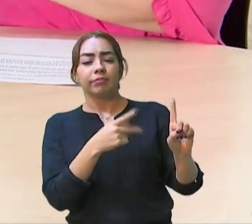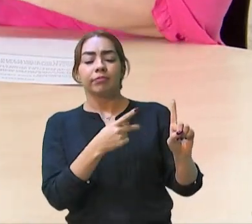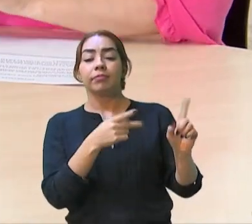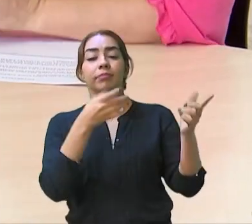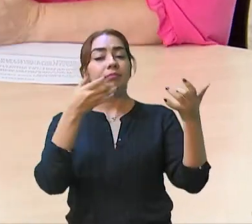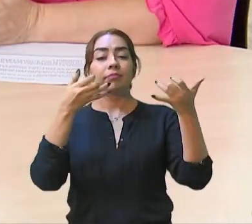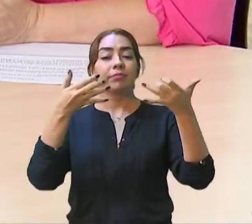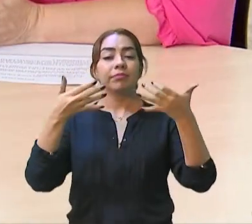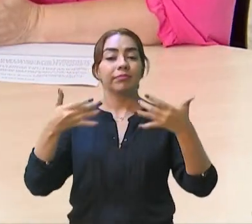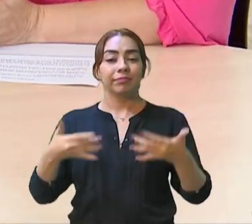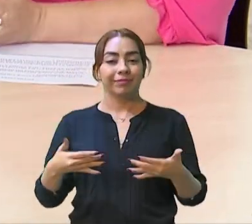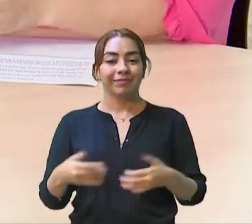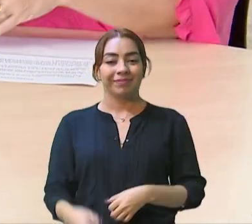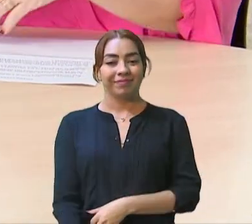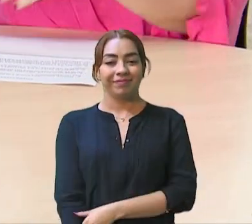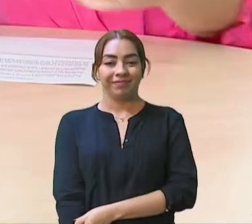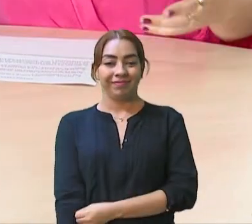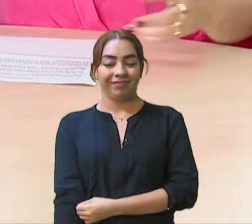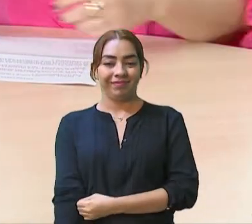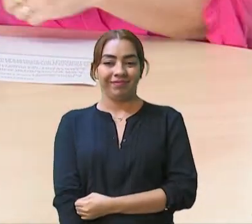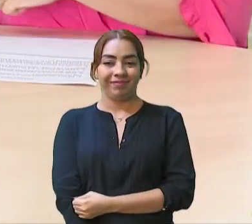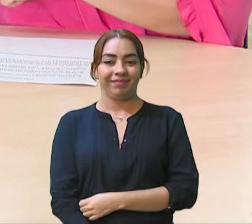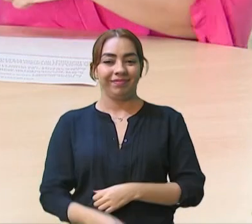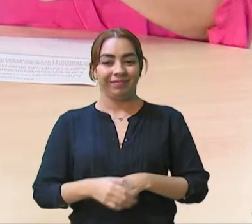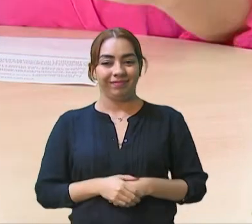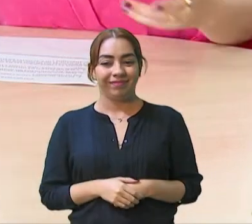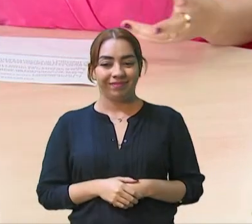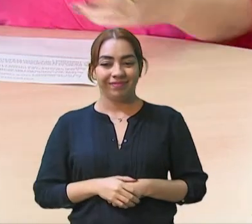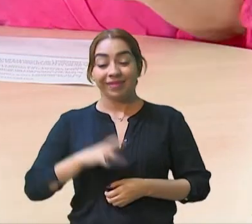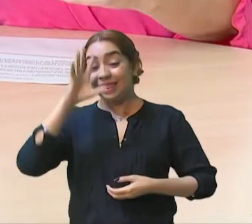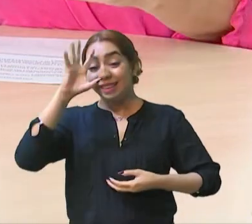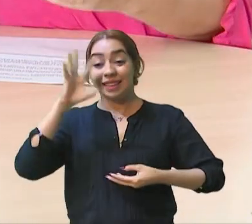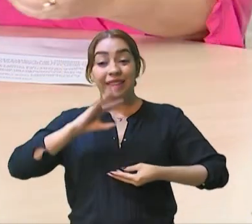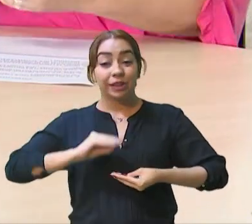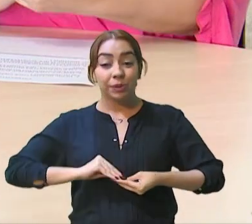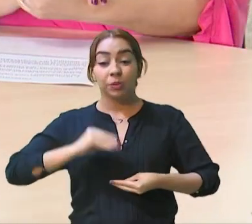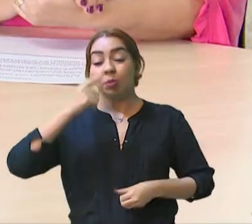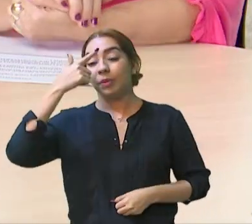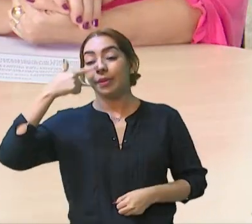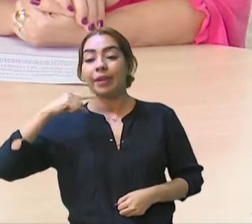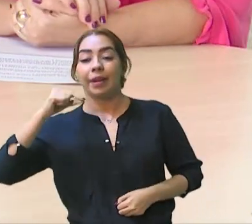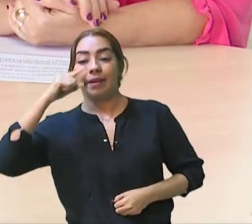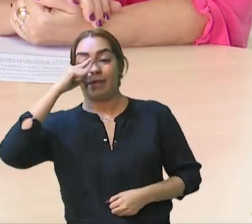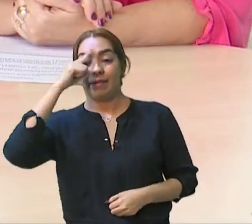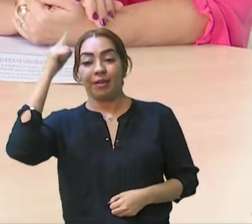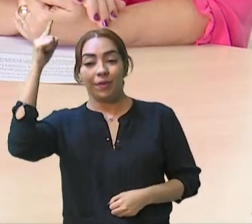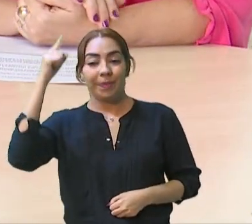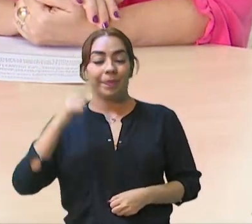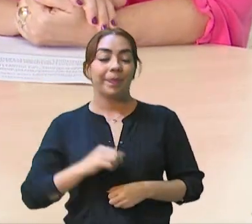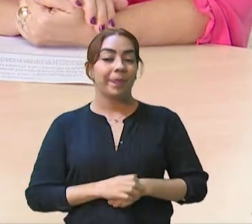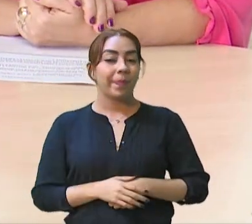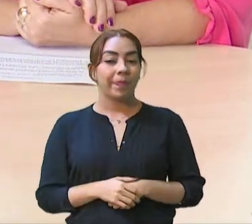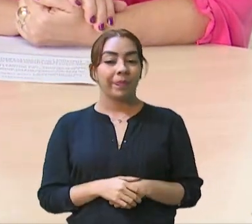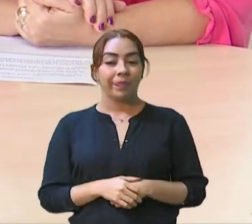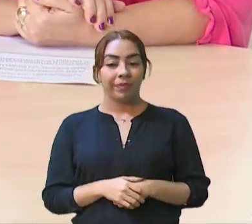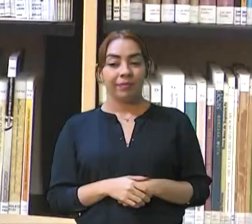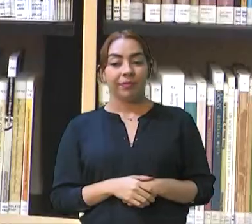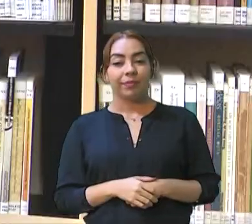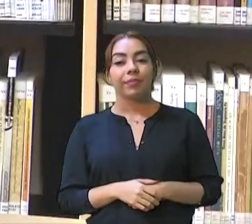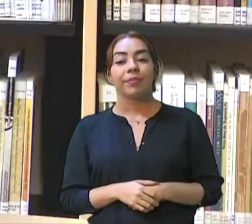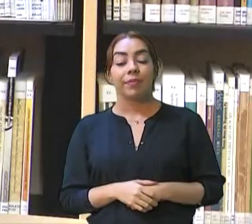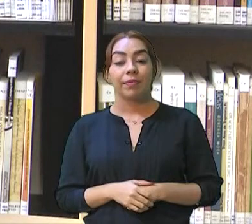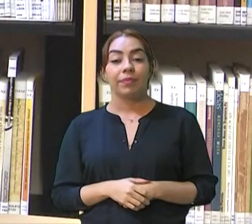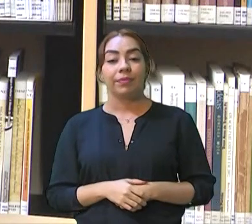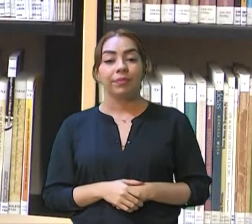né, fala um pouco dele, quem criou, fala um pouco aí do Homem-Aranha aí para os fãs desse quadrinho.